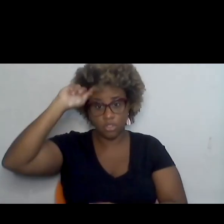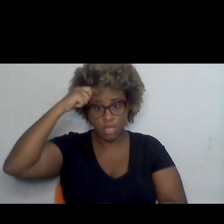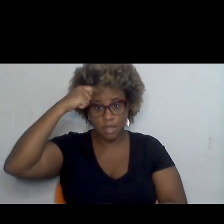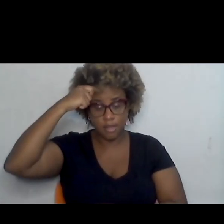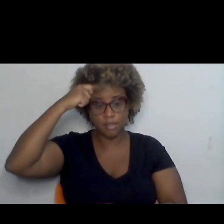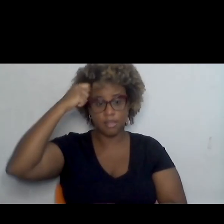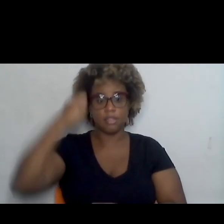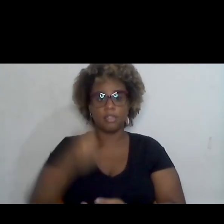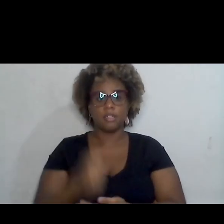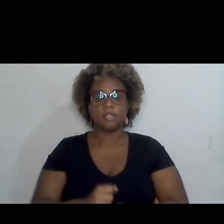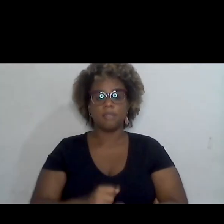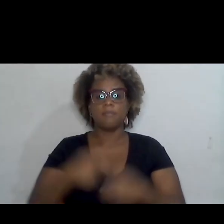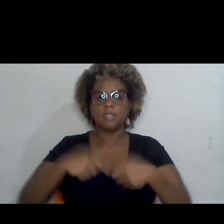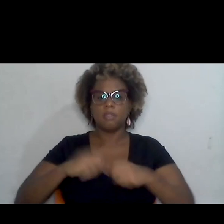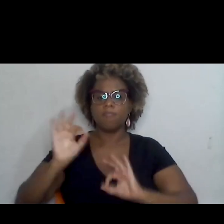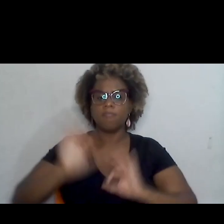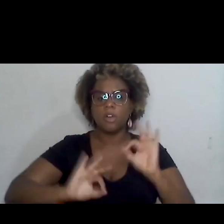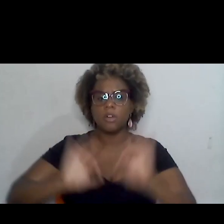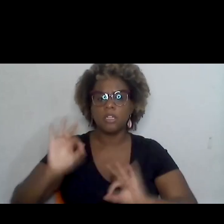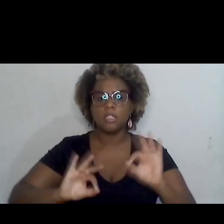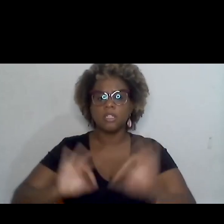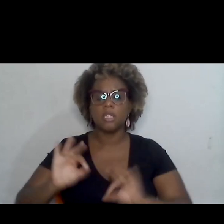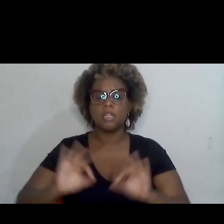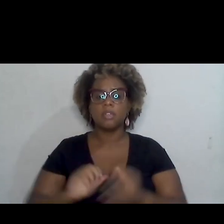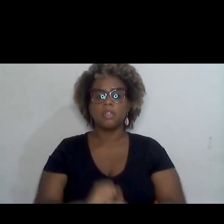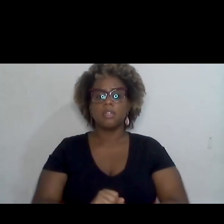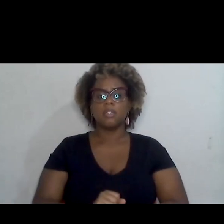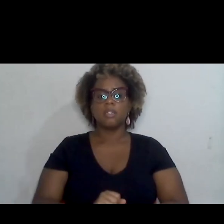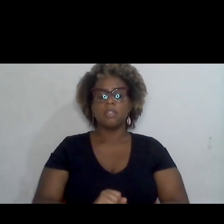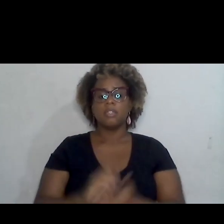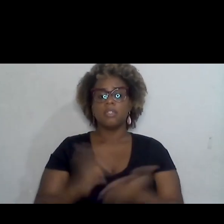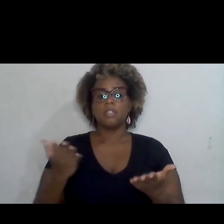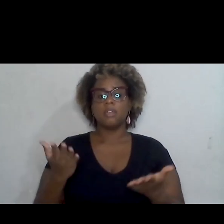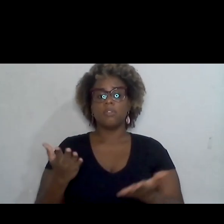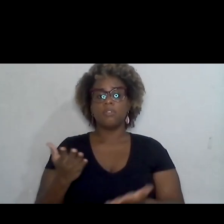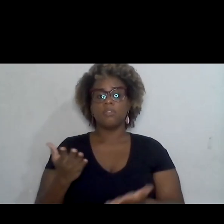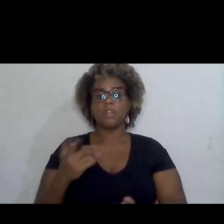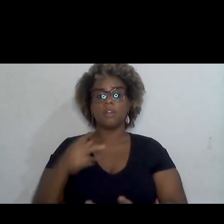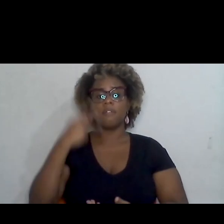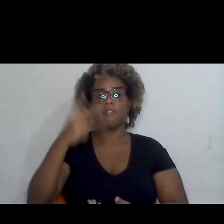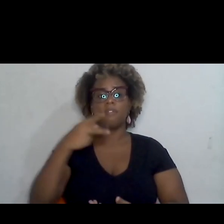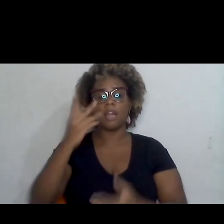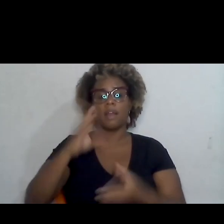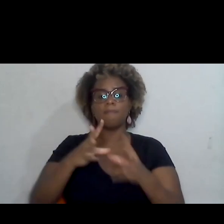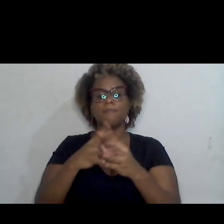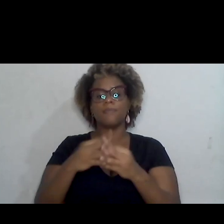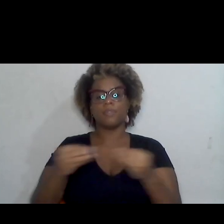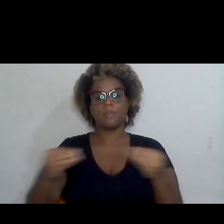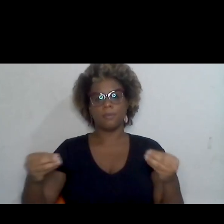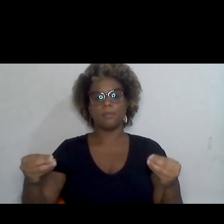para territorializar, porque senão as nossas palavras, às vezes, ficam meio ao vento. Não é o caso. A gente quer, de fato, que esse recurso chegue